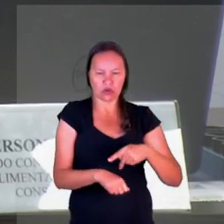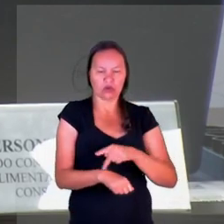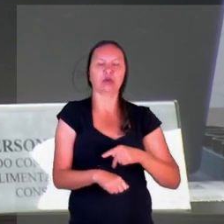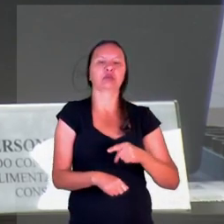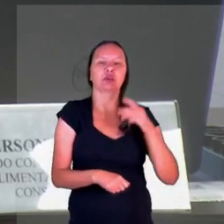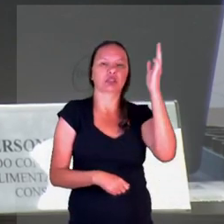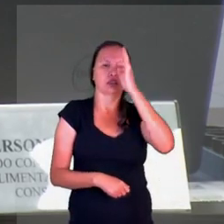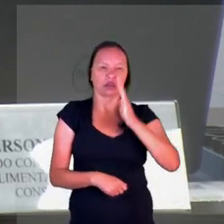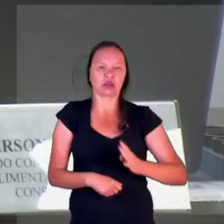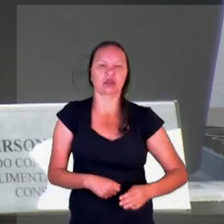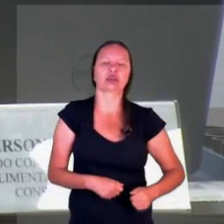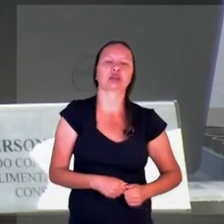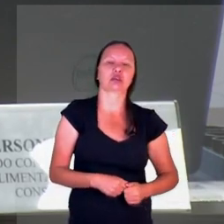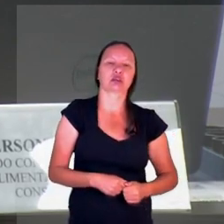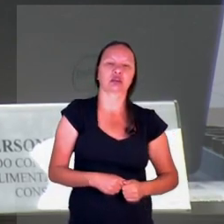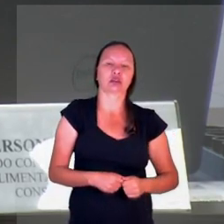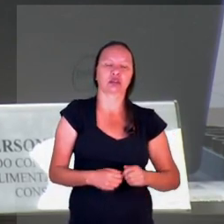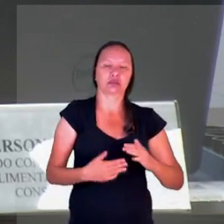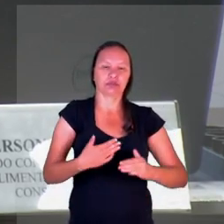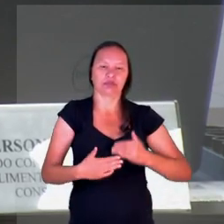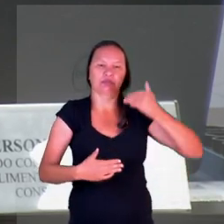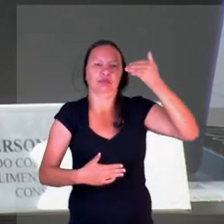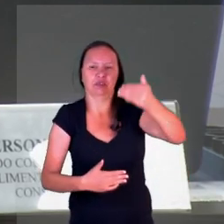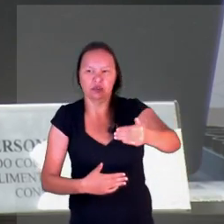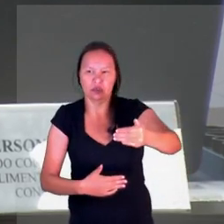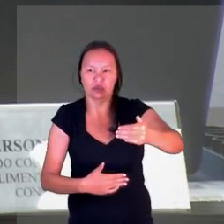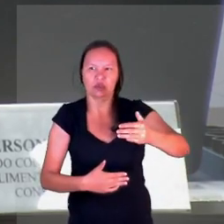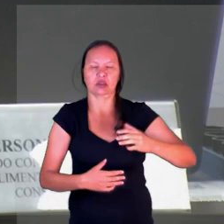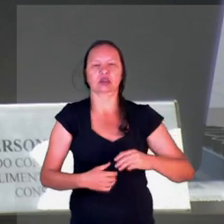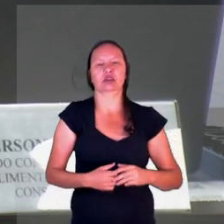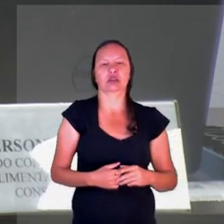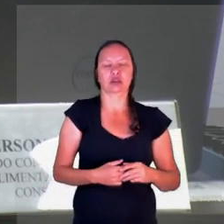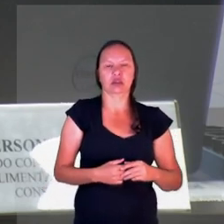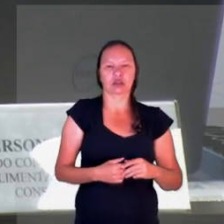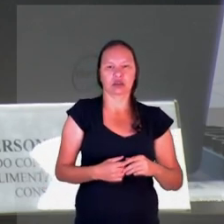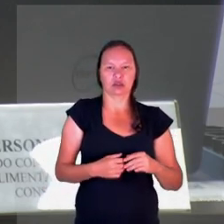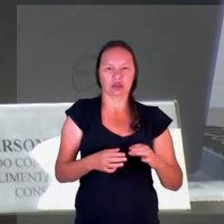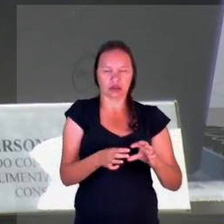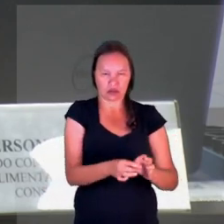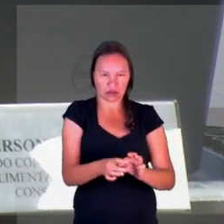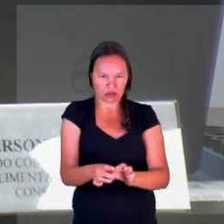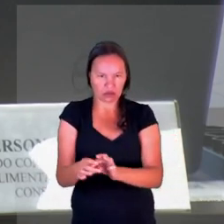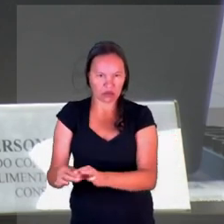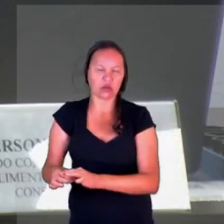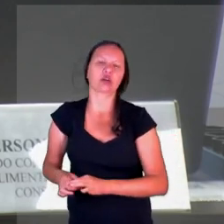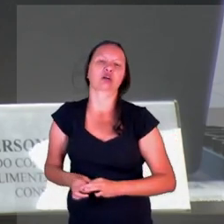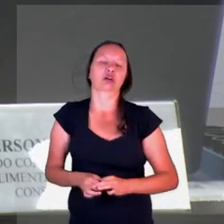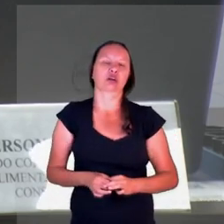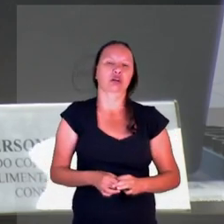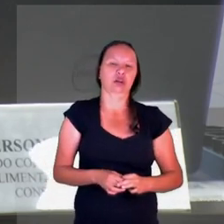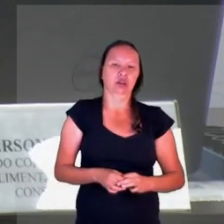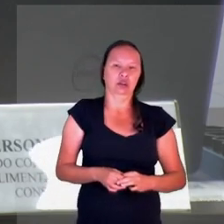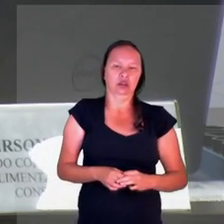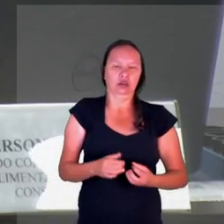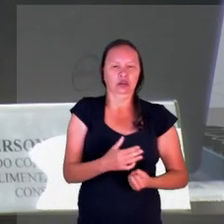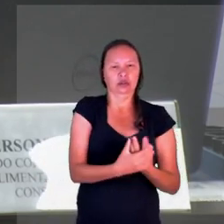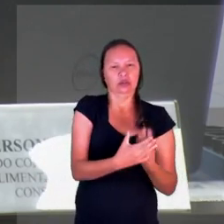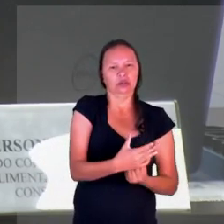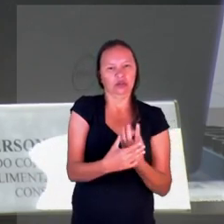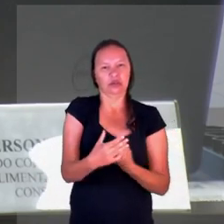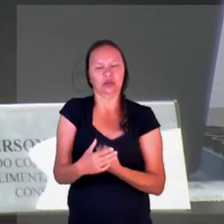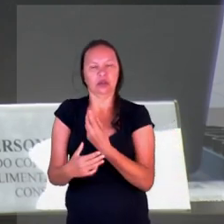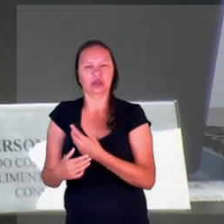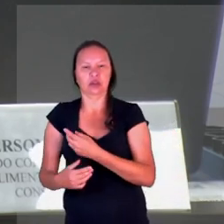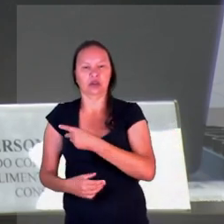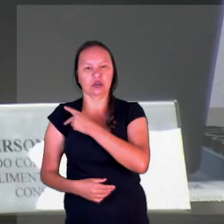continentais de avançar eh de forma estruturante na criação de políticas